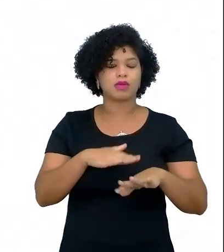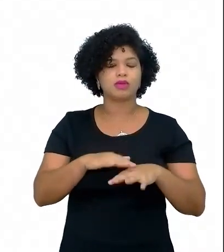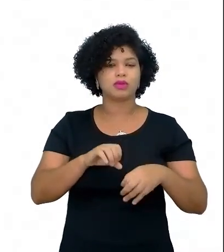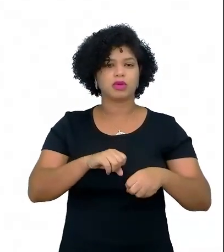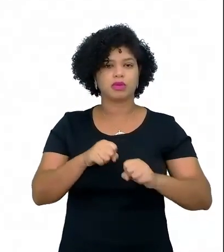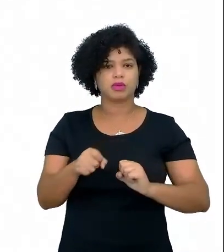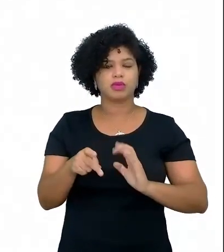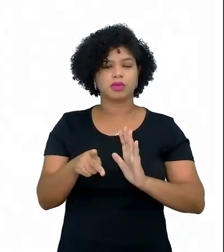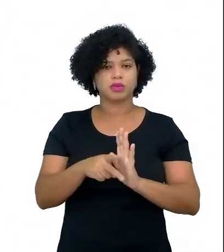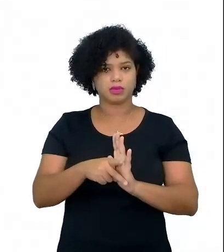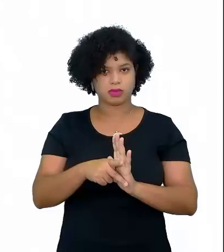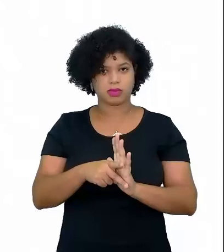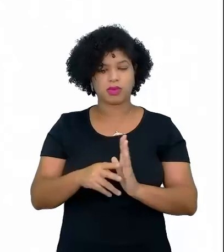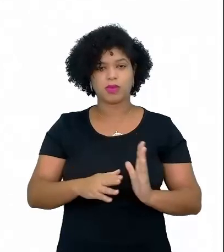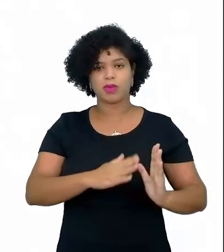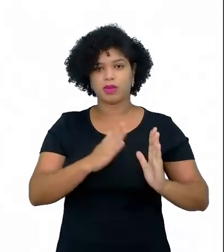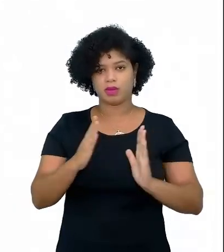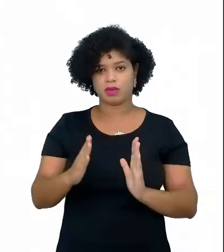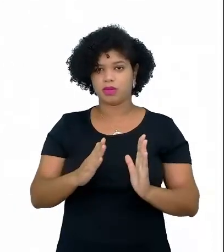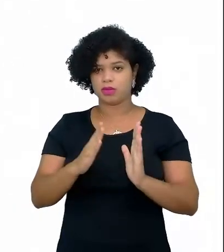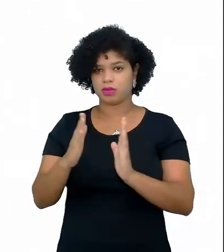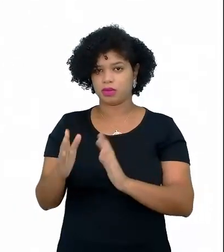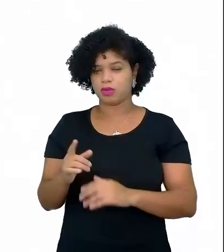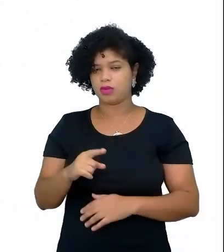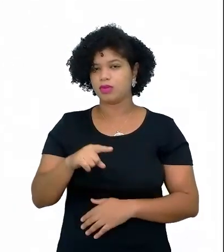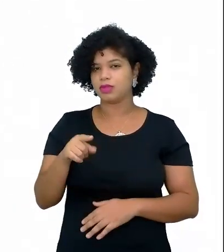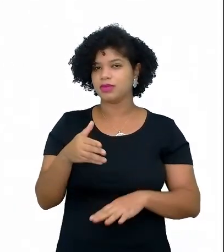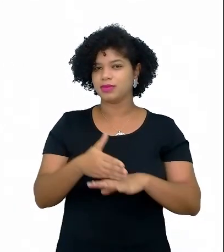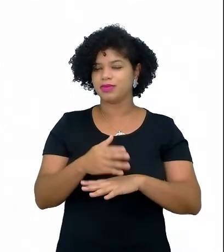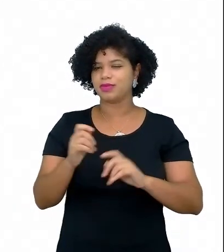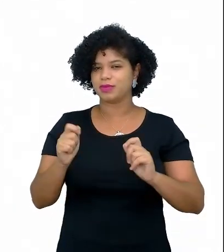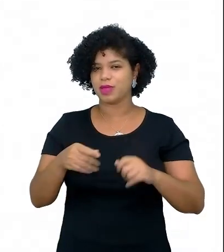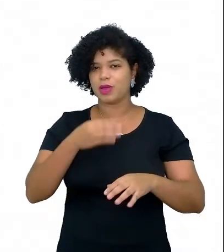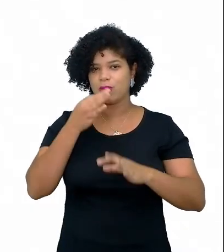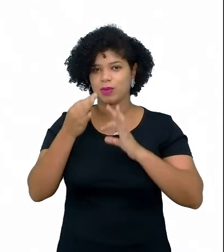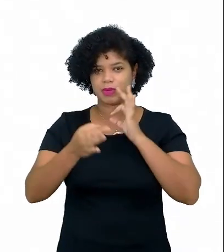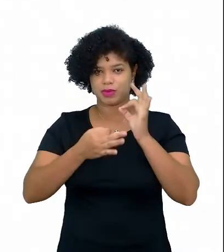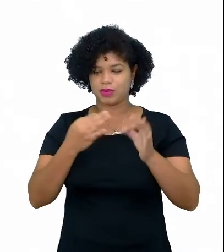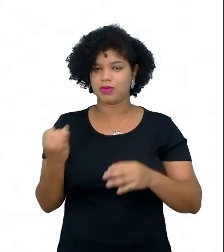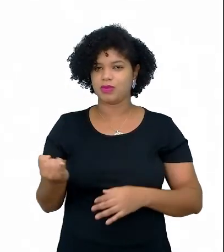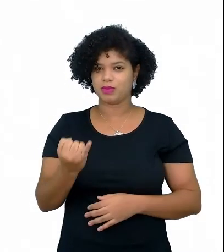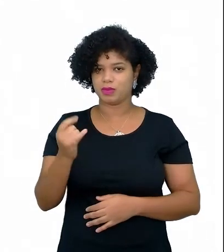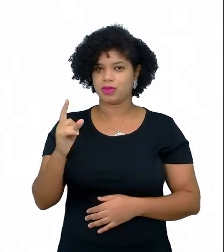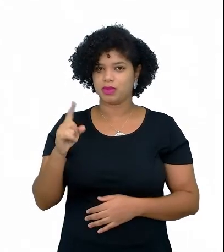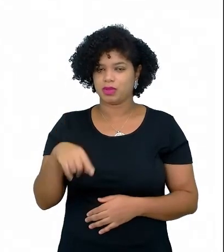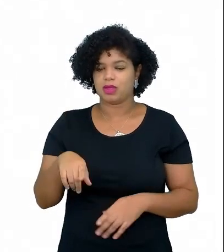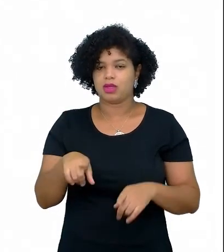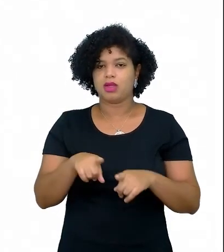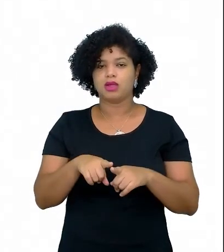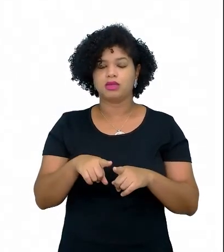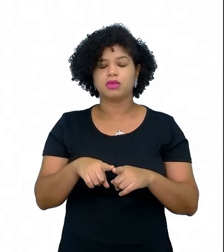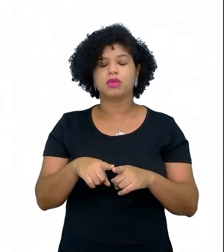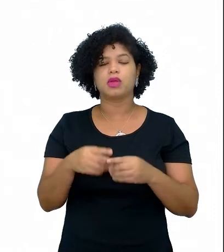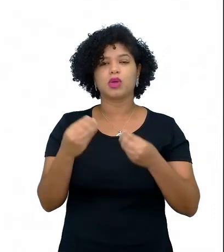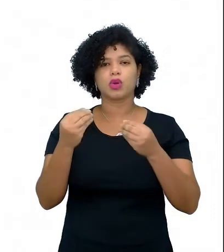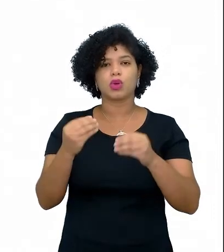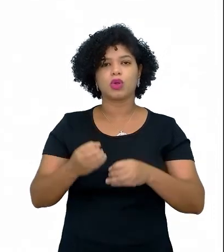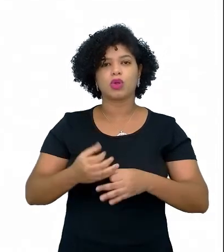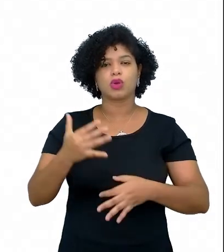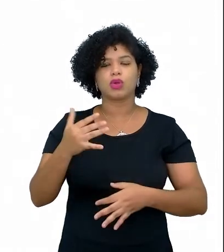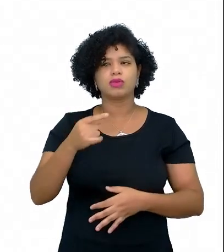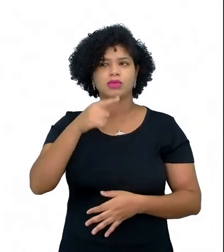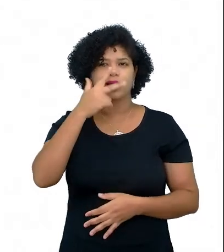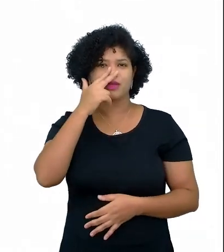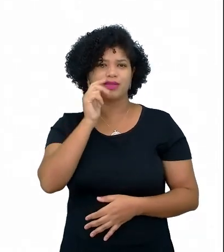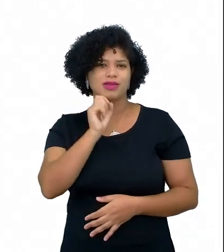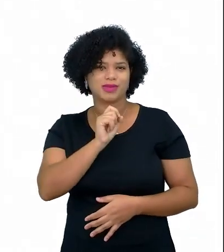de etapa, vocês coloquem para nós a sua participação, é muito importante, vocês devem realmente comentar com a gente aquilo que ocorre